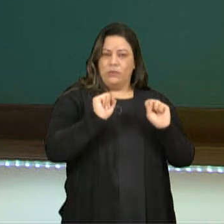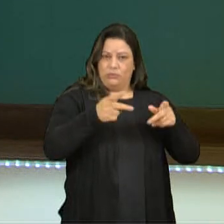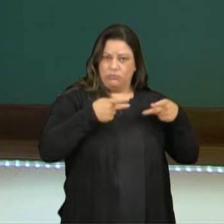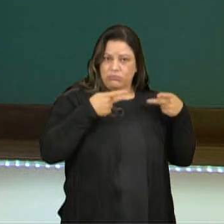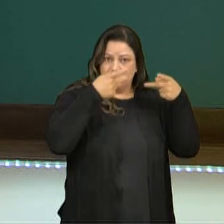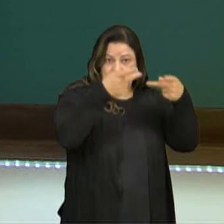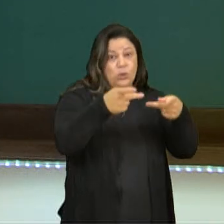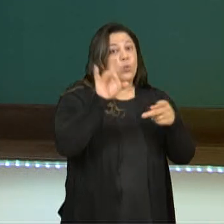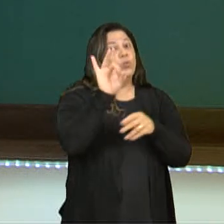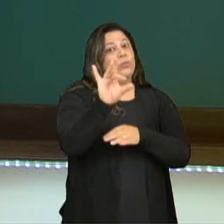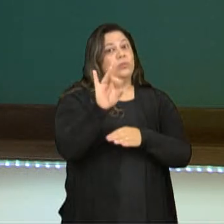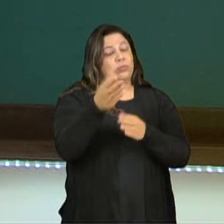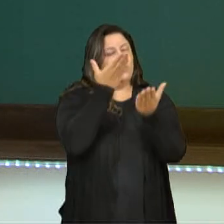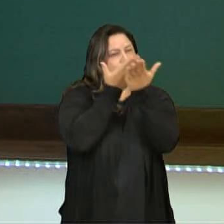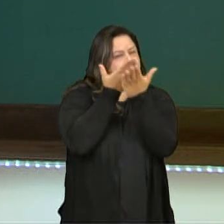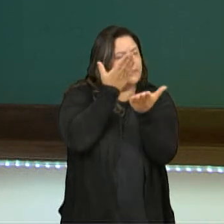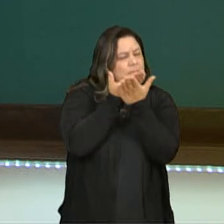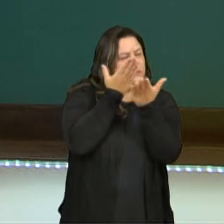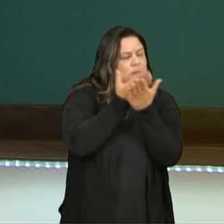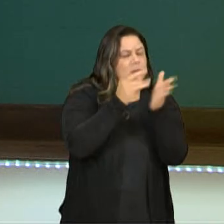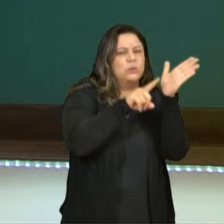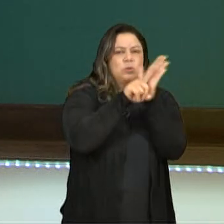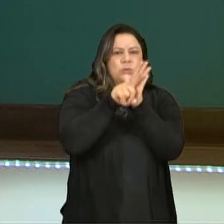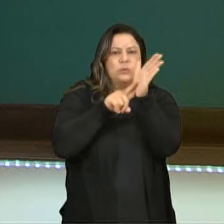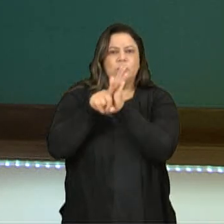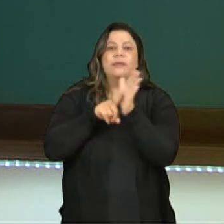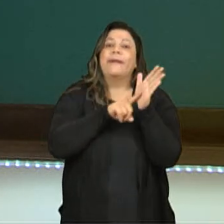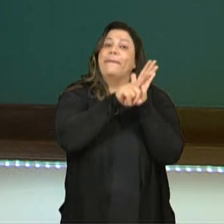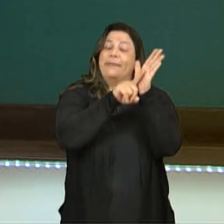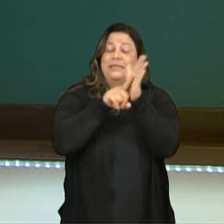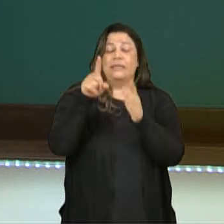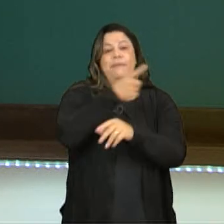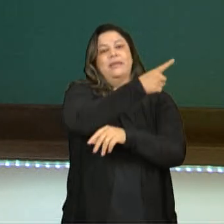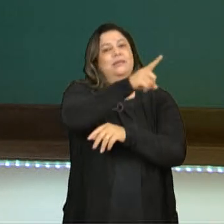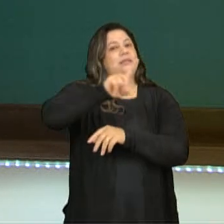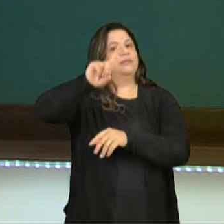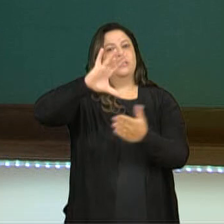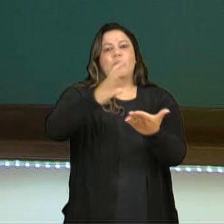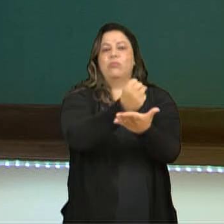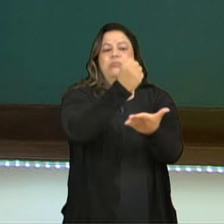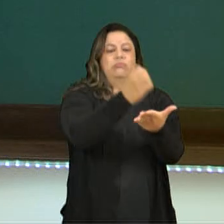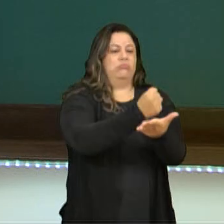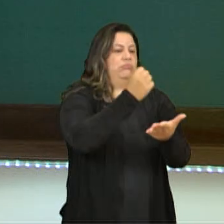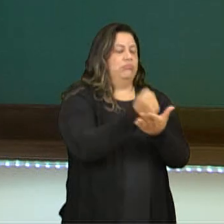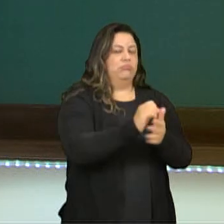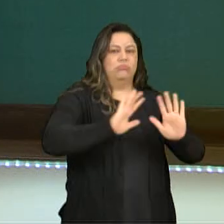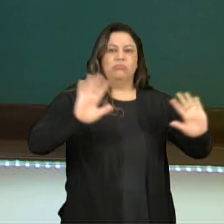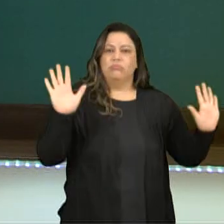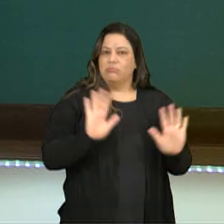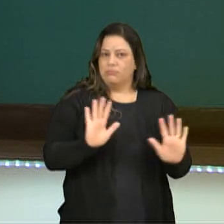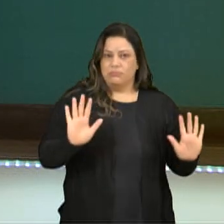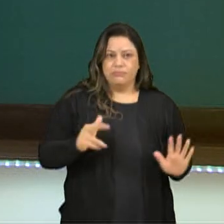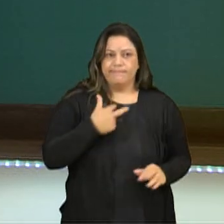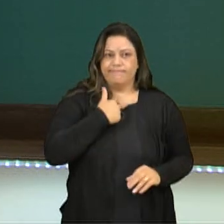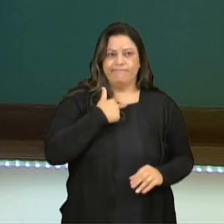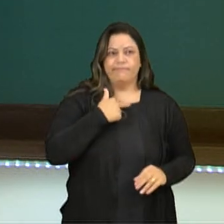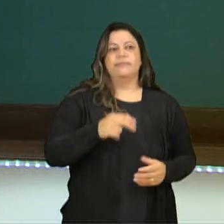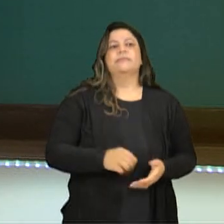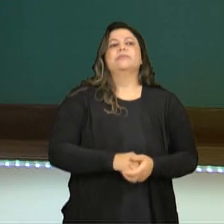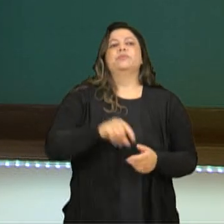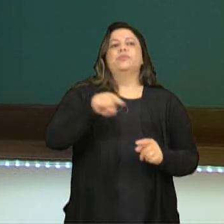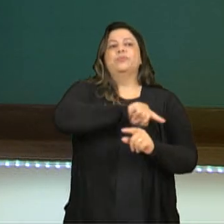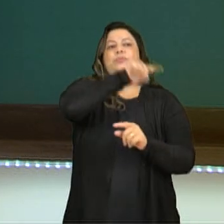para estudo, para pesquisas científicas, mas não para retirada de recursos. Aí nós temos